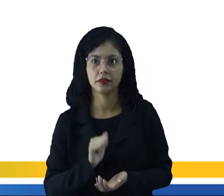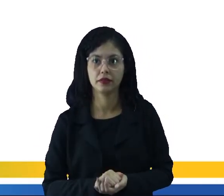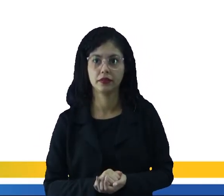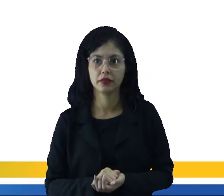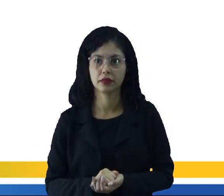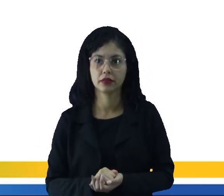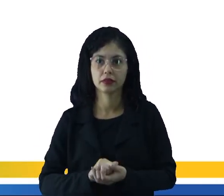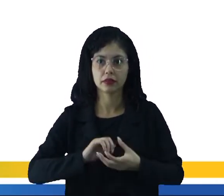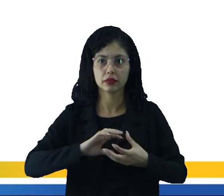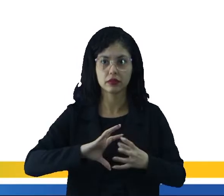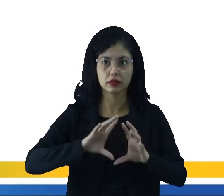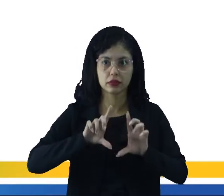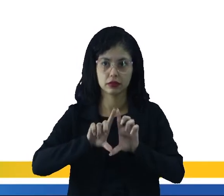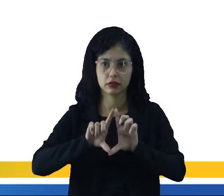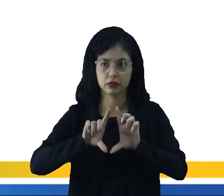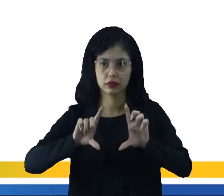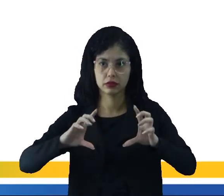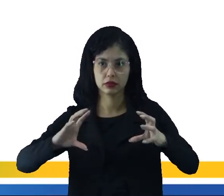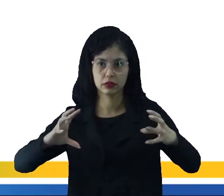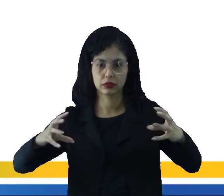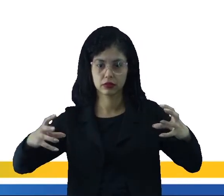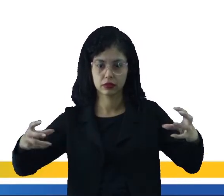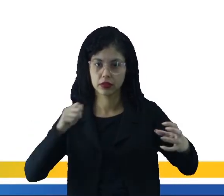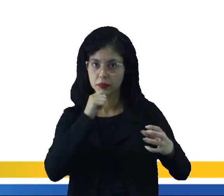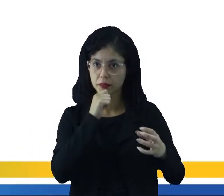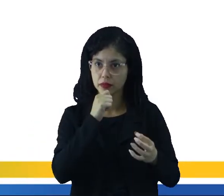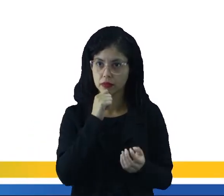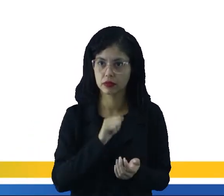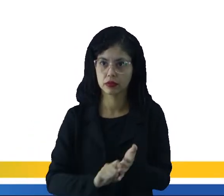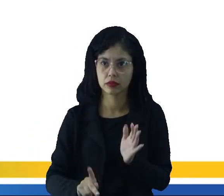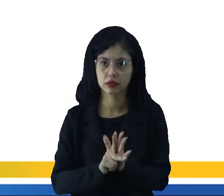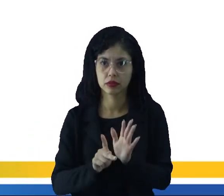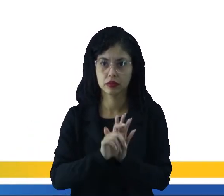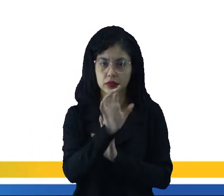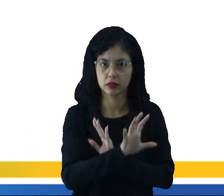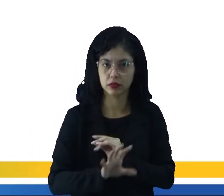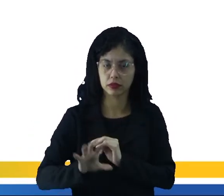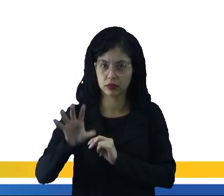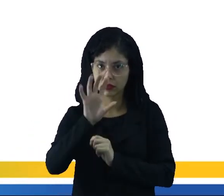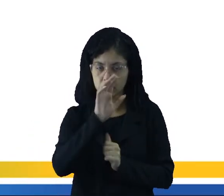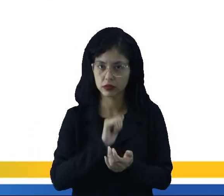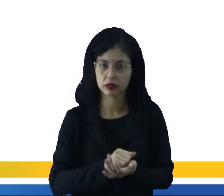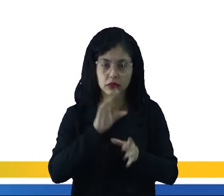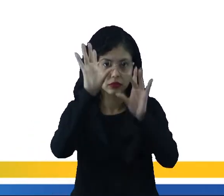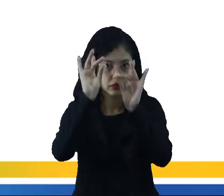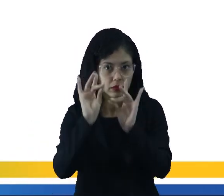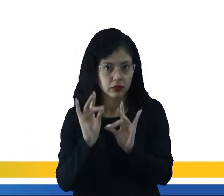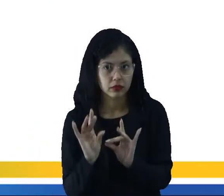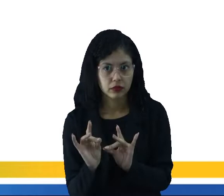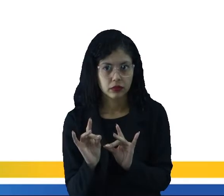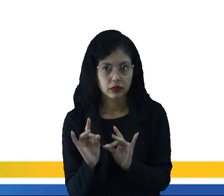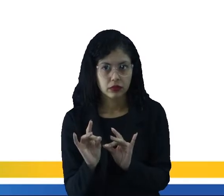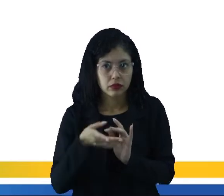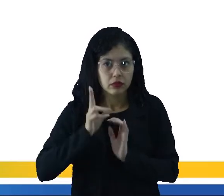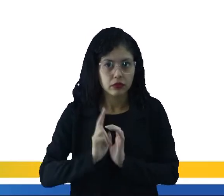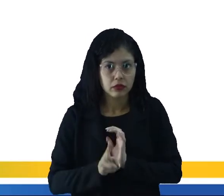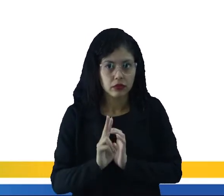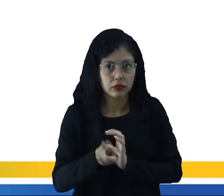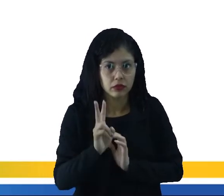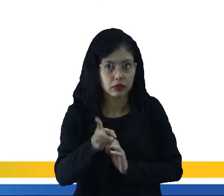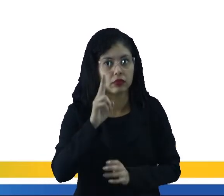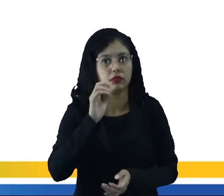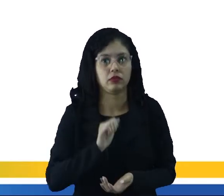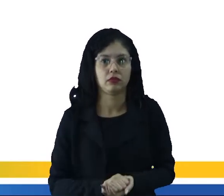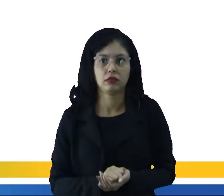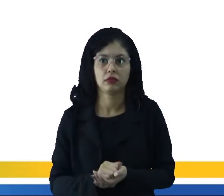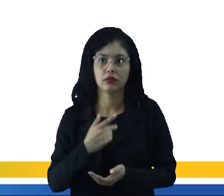Petter, que é cilíndrica e mantém a proporção das áreas. Preste bem atenção nesse detalhe. Mantém